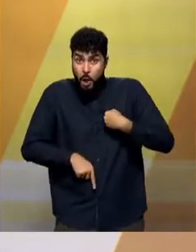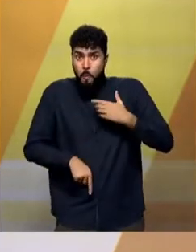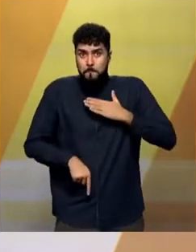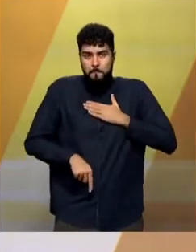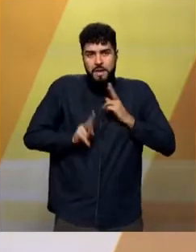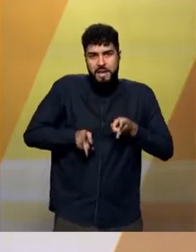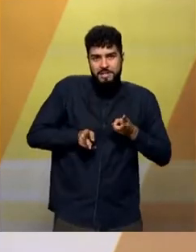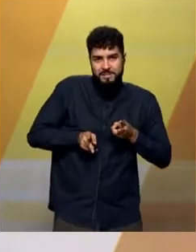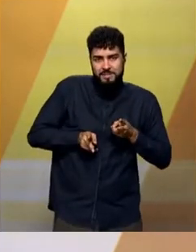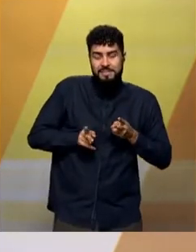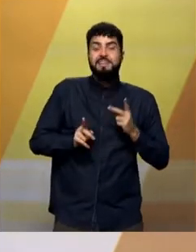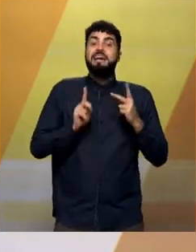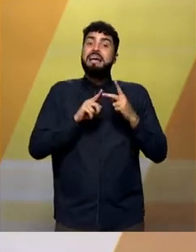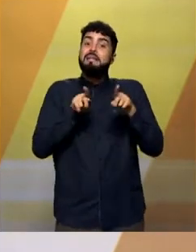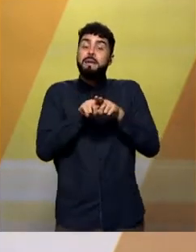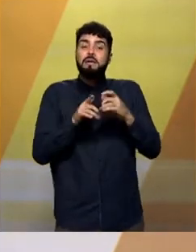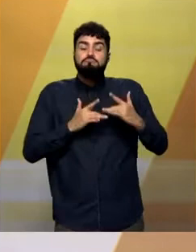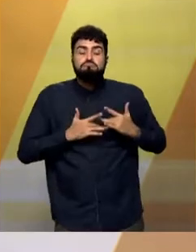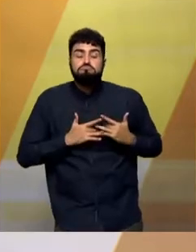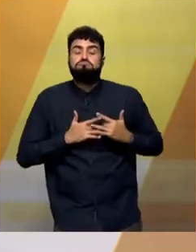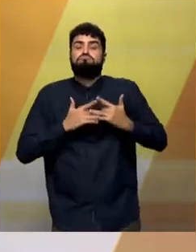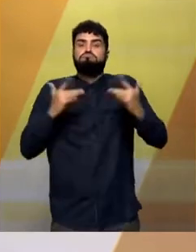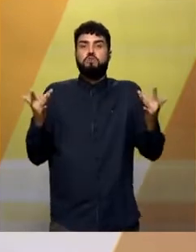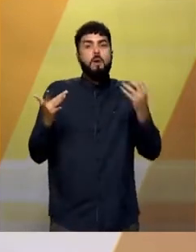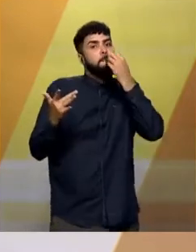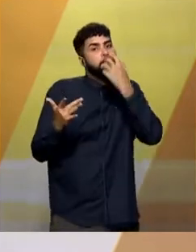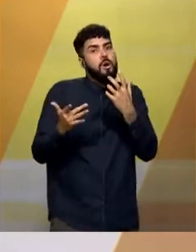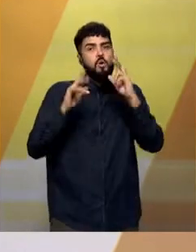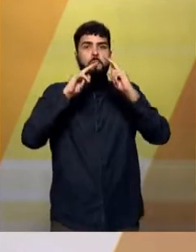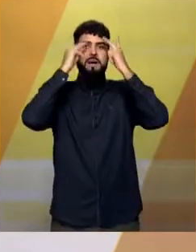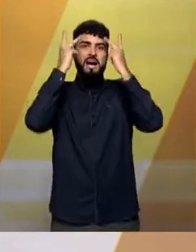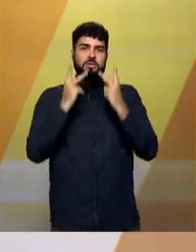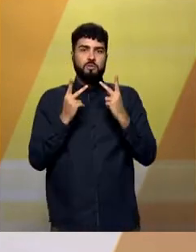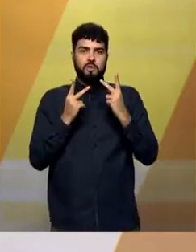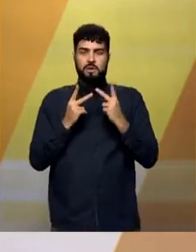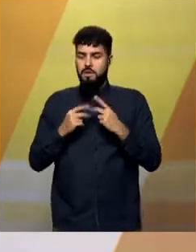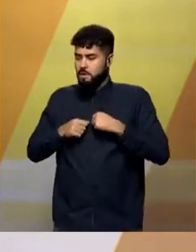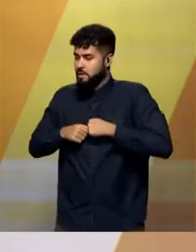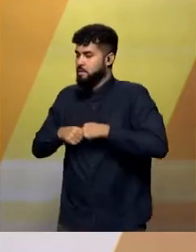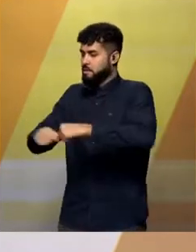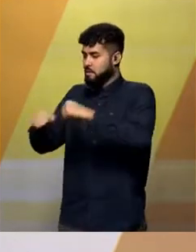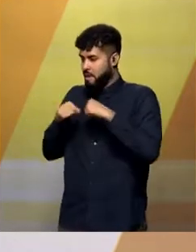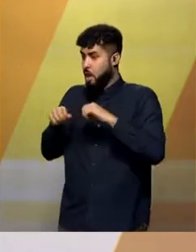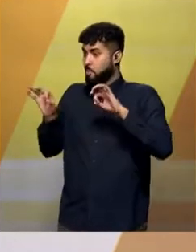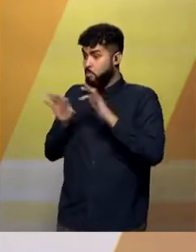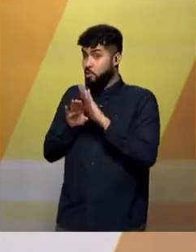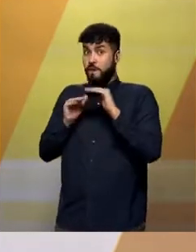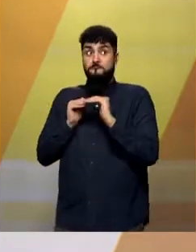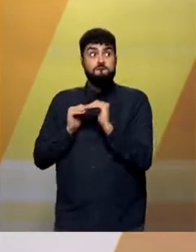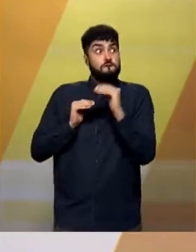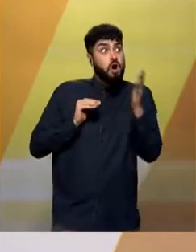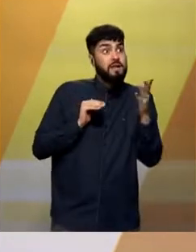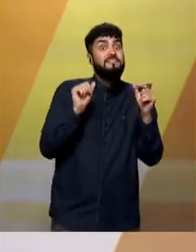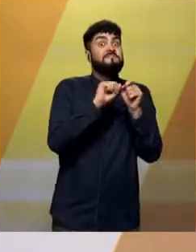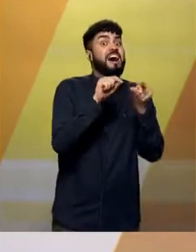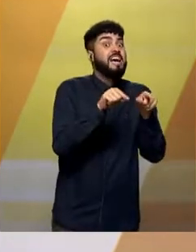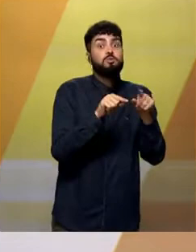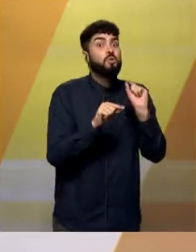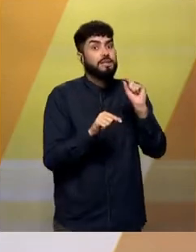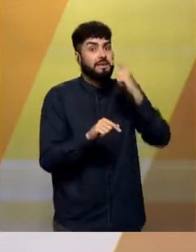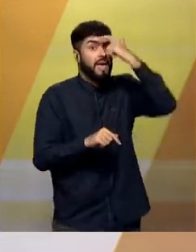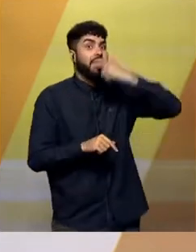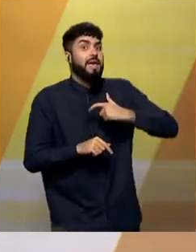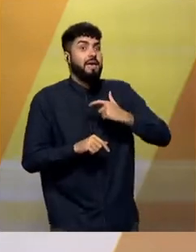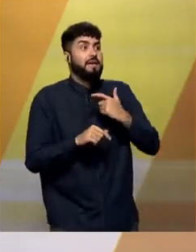fora isso se um bom ser humano é o que você faz é do clube para fora não que você simplesmente é ali dentro